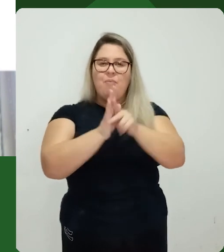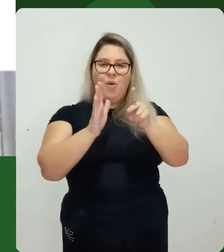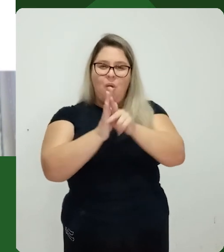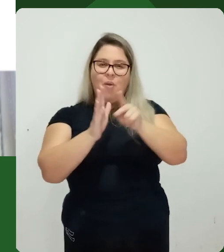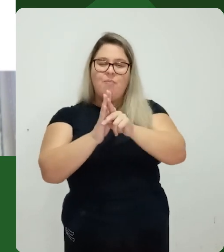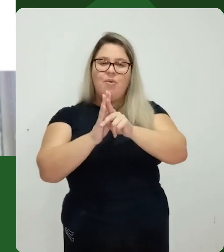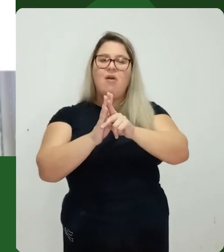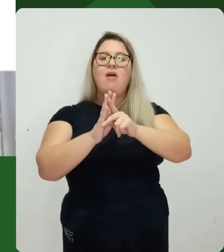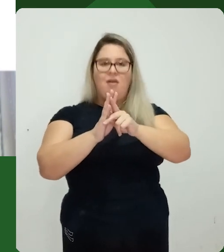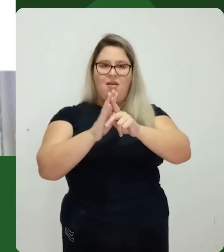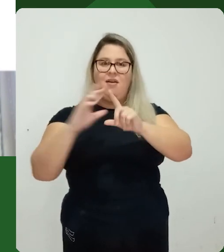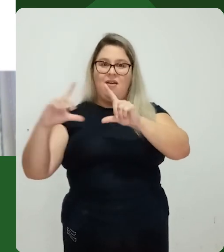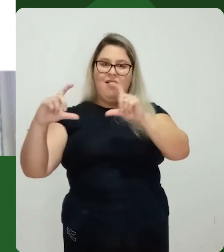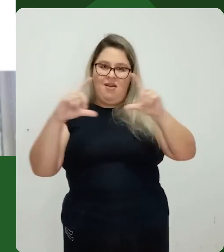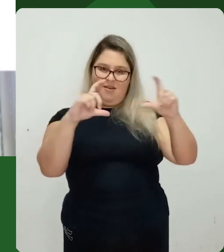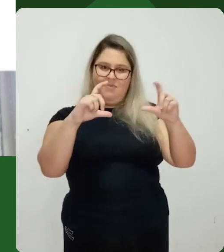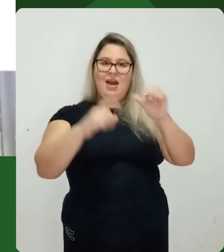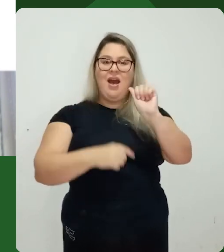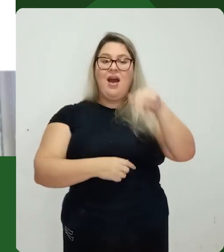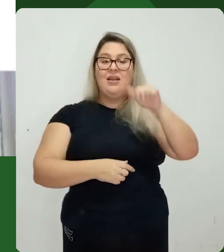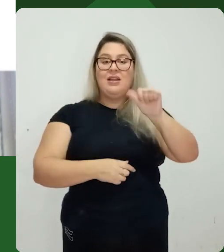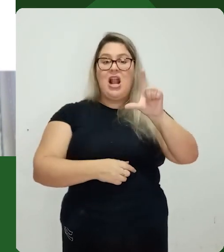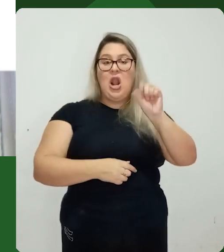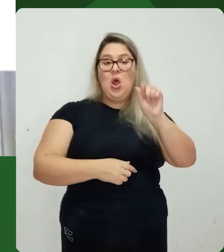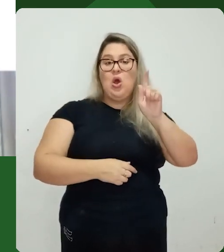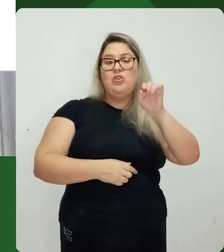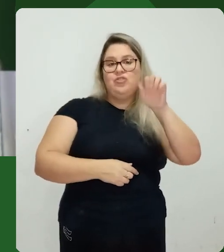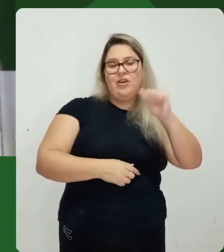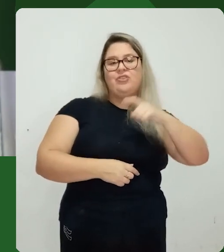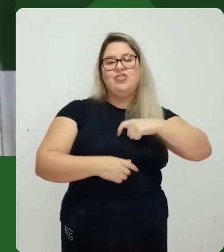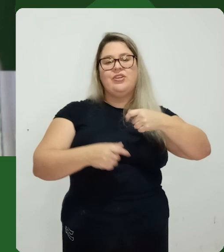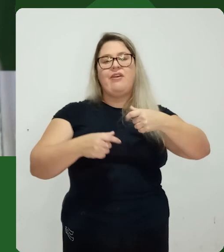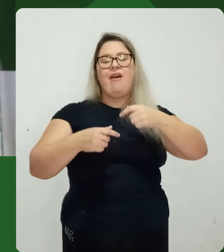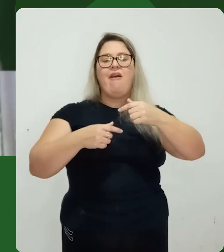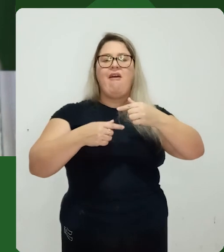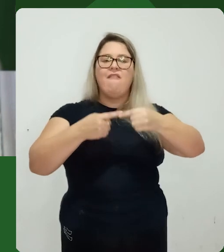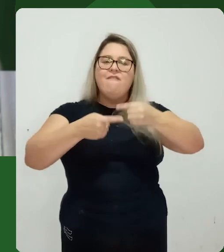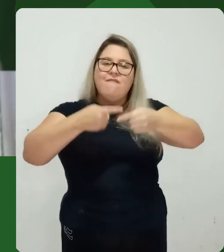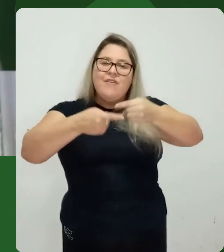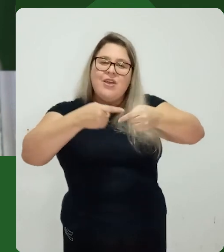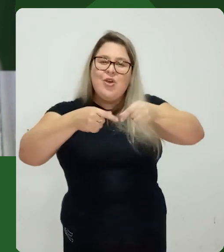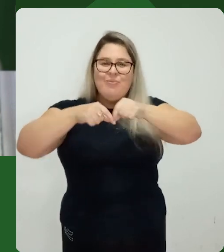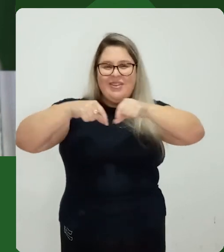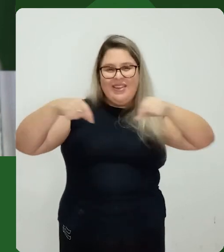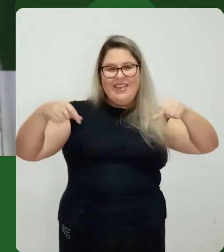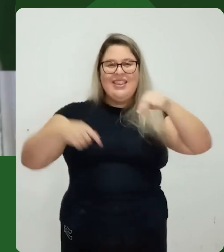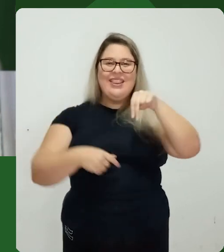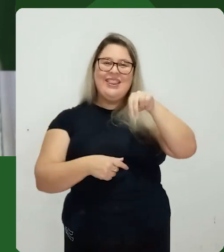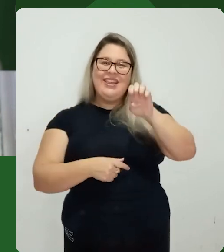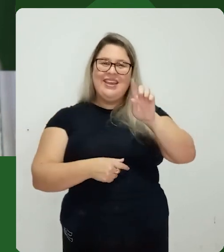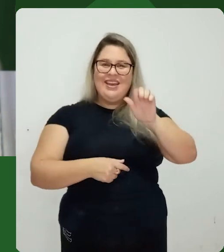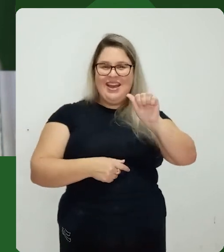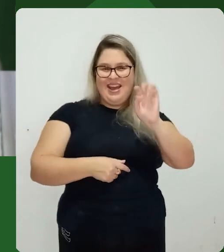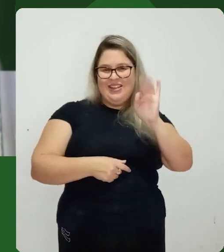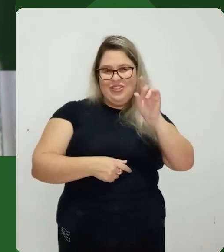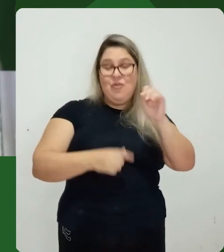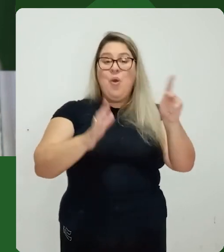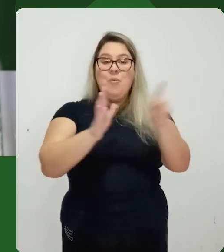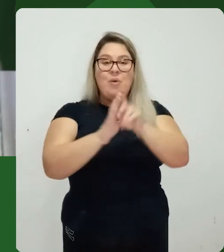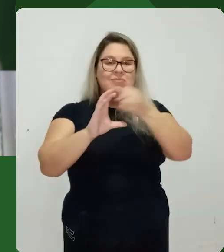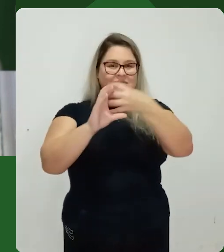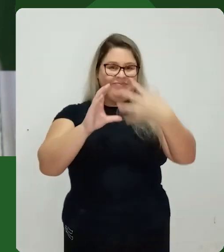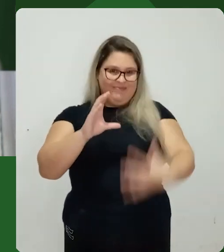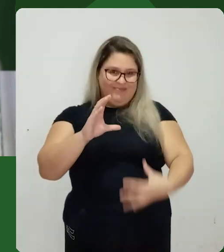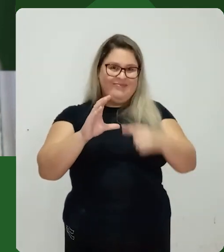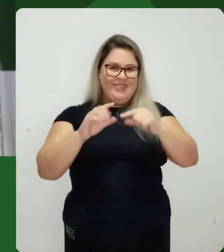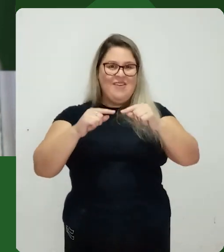ver é o ISO. O ISO, ele é um ajuste que ele vem lá de trás, lá das câmeras analógicas, quando a gente tinha